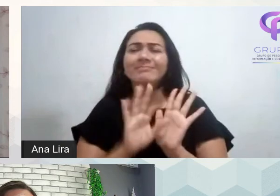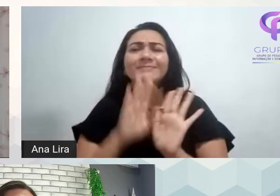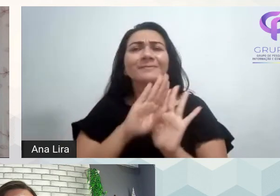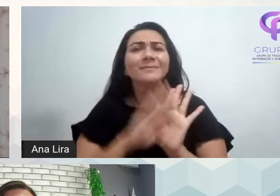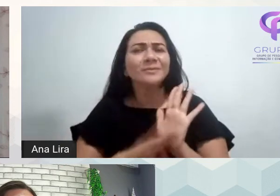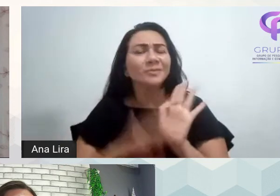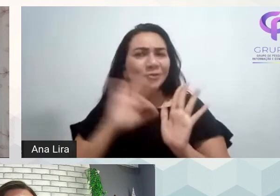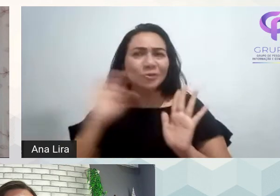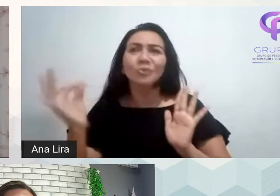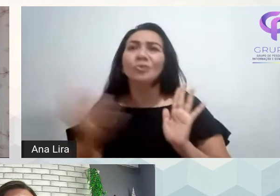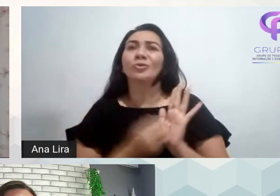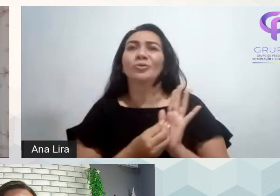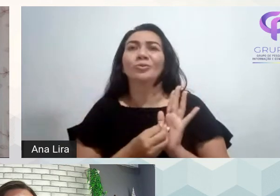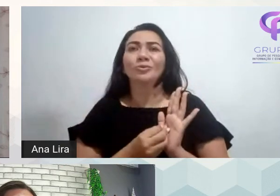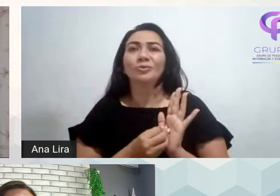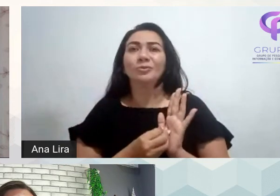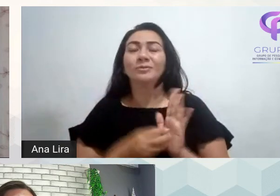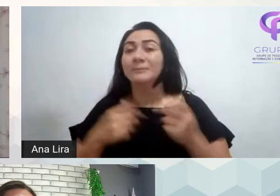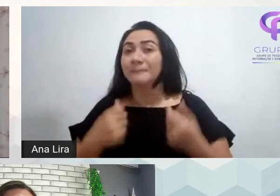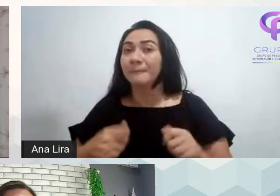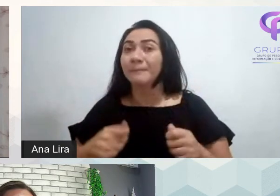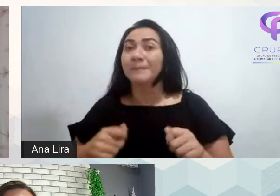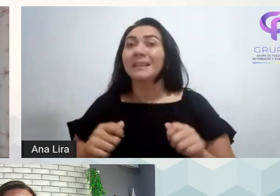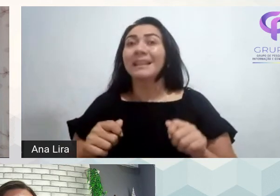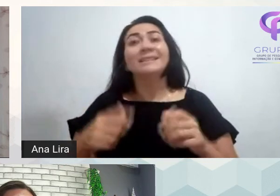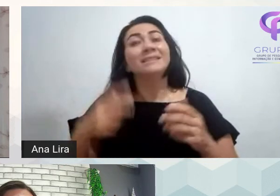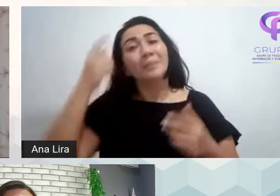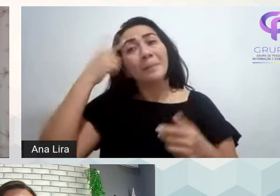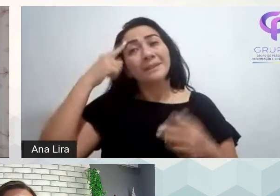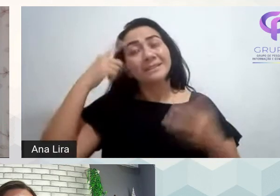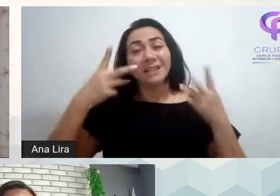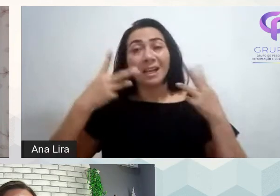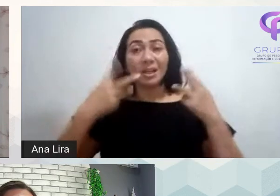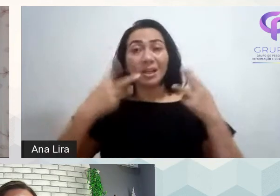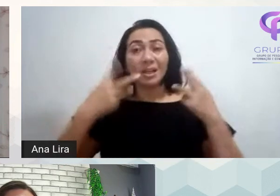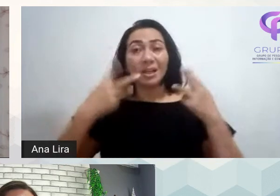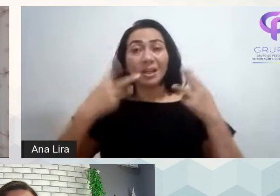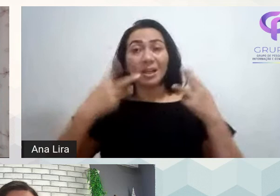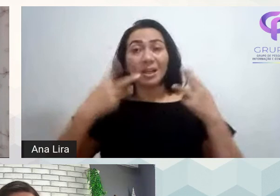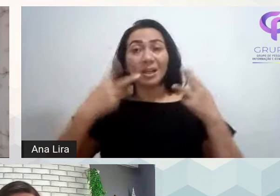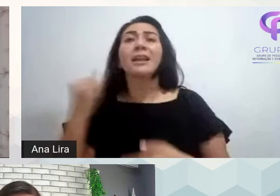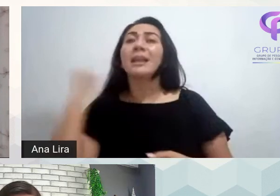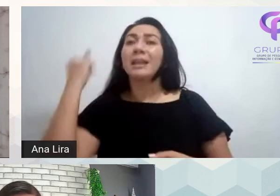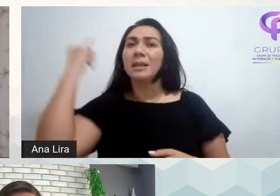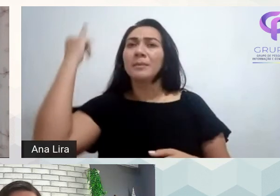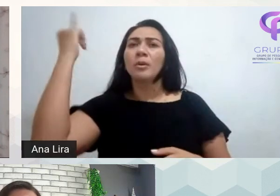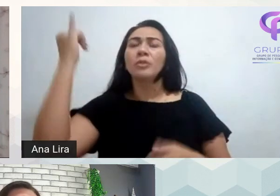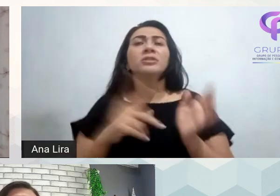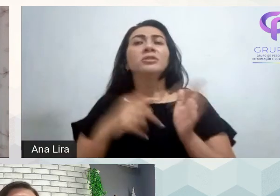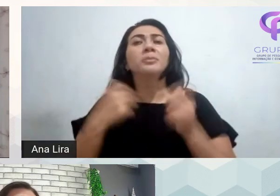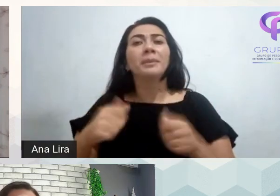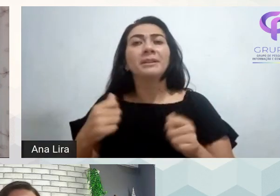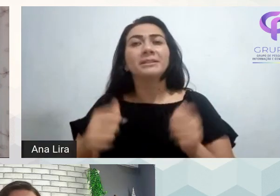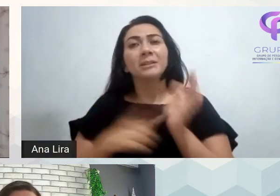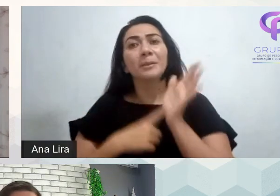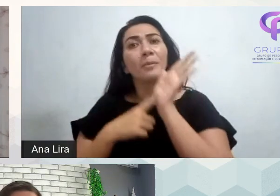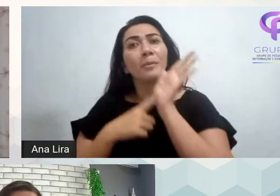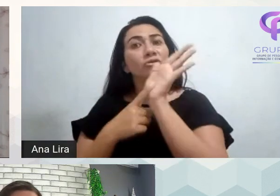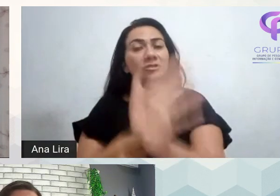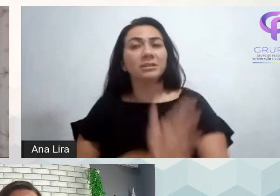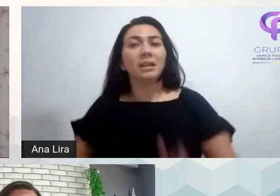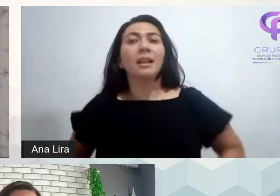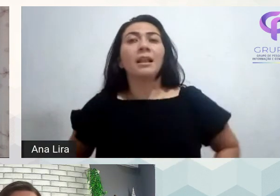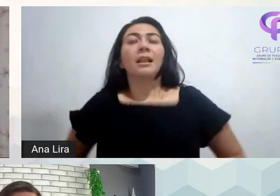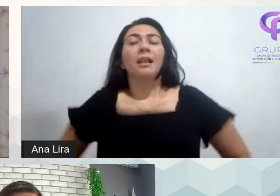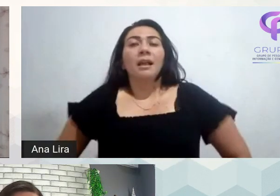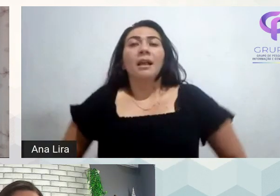todo mundo deveria pensar também dessa mesma forma. Por quê? Porque eu preciso comprovar, eu preciso escrever aquilo e comprovar